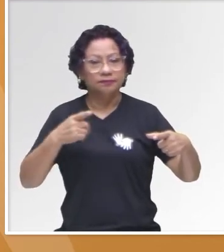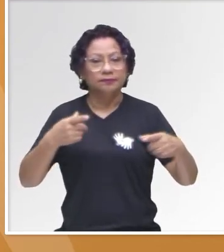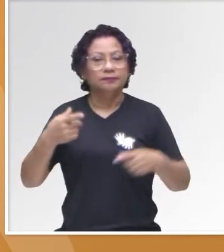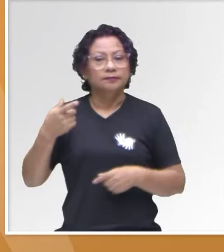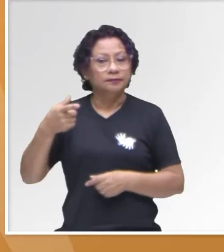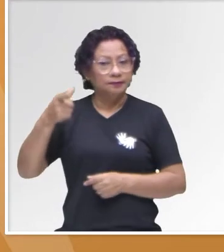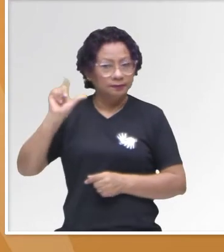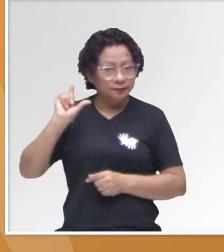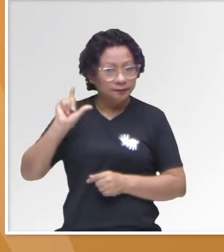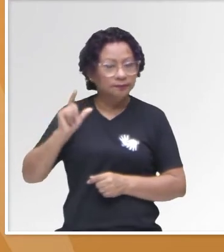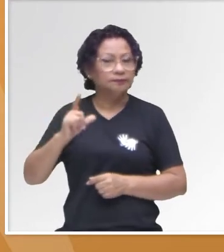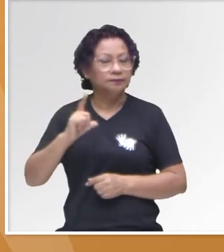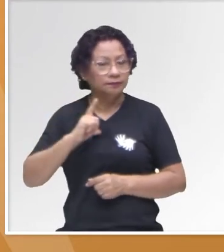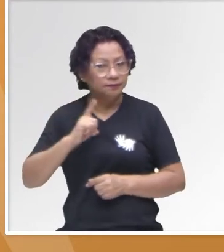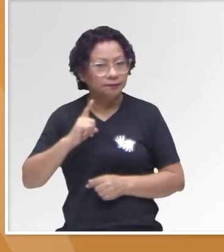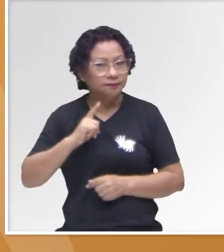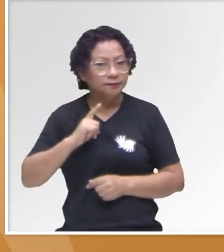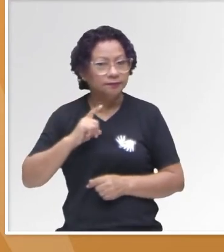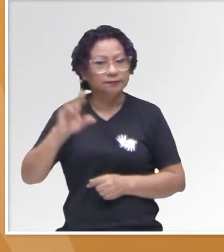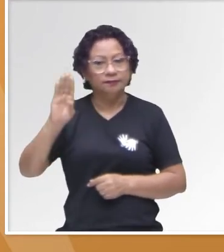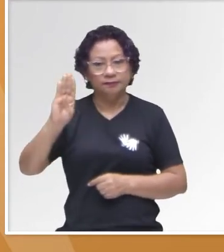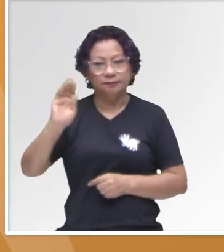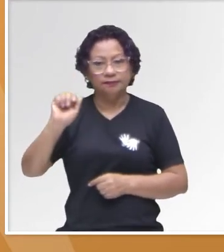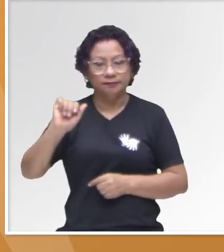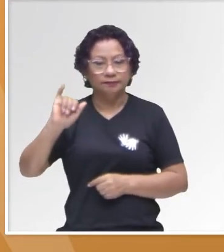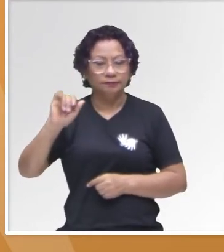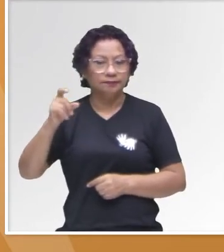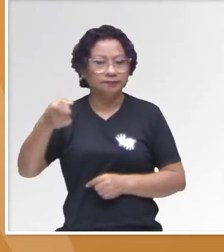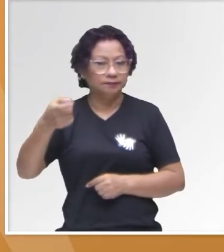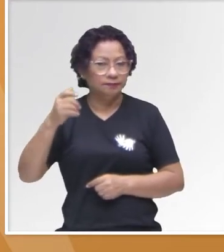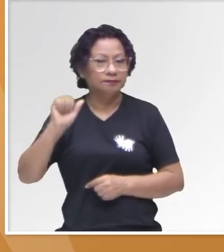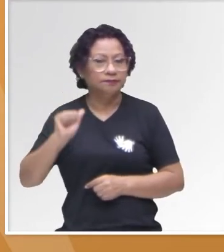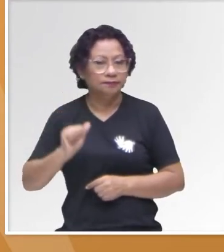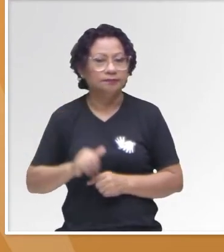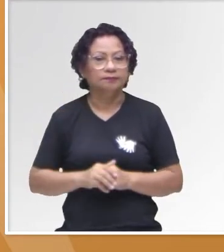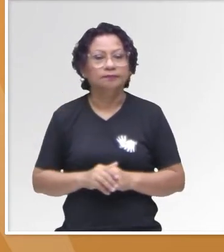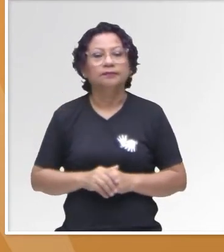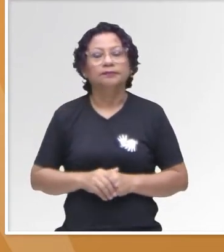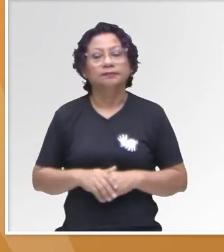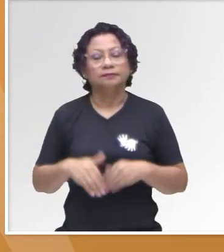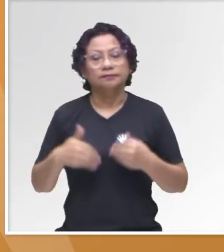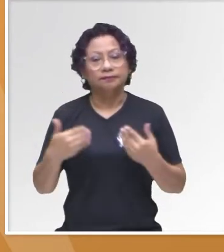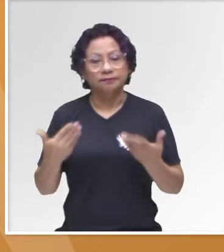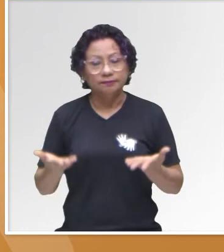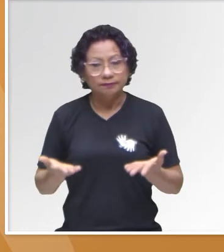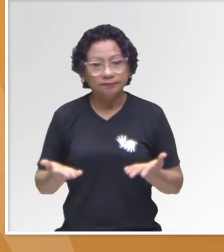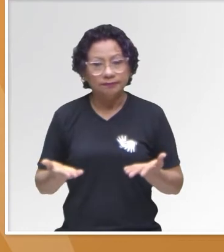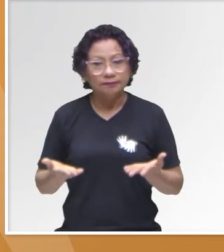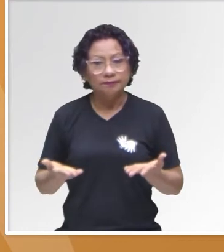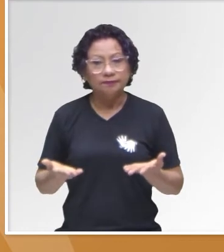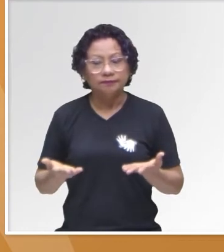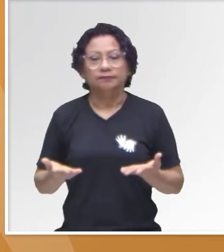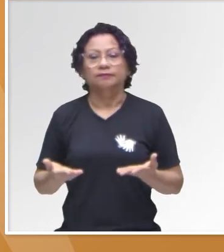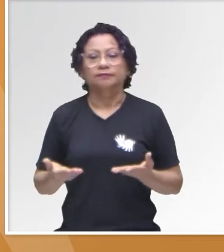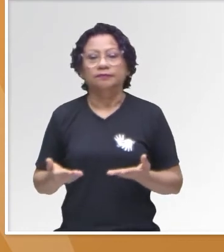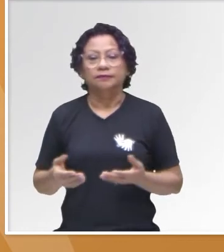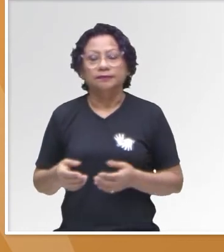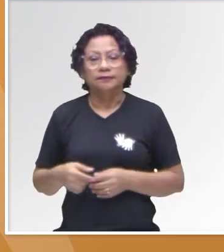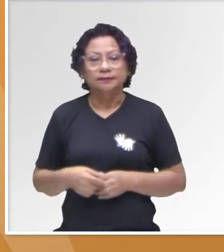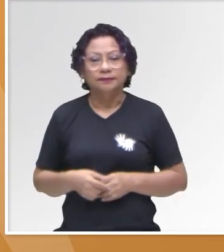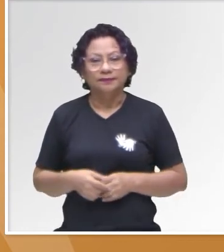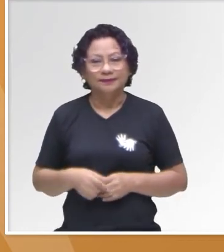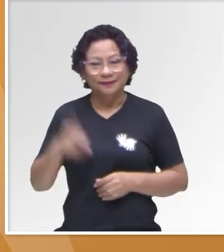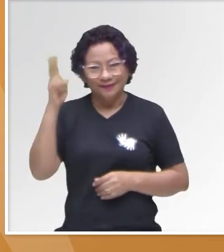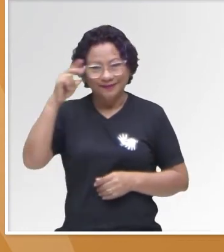caminha para a classe média alta, e aquela população que estava ali no nível de pobreza, ela está caminhando ali para a classe